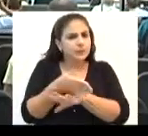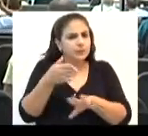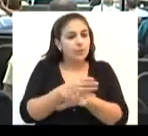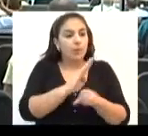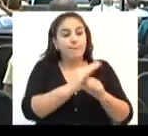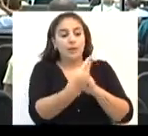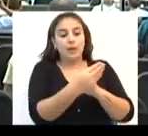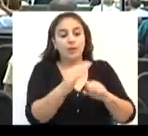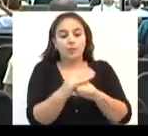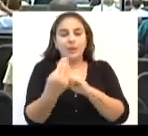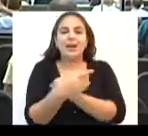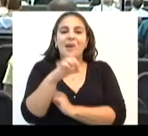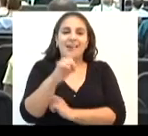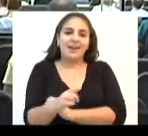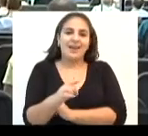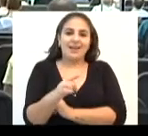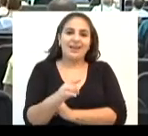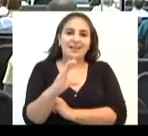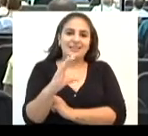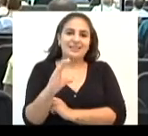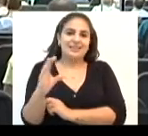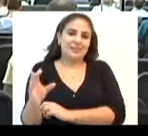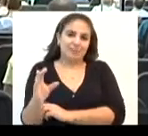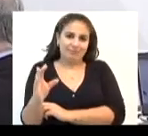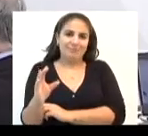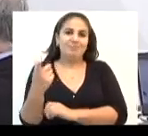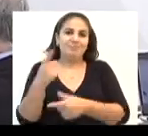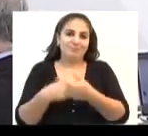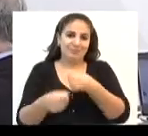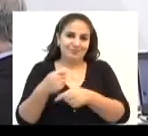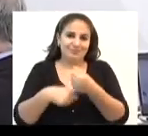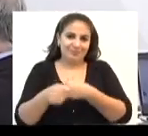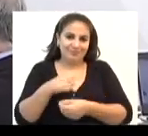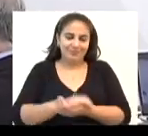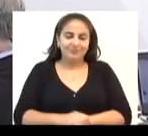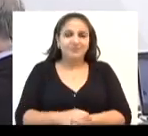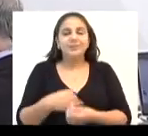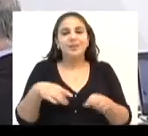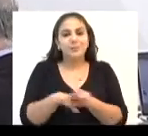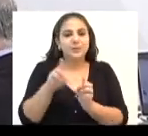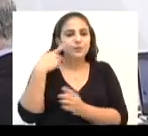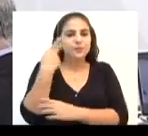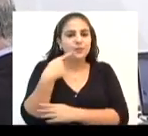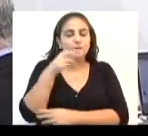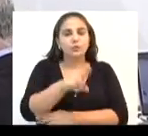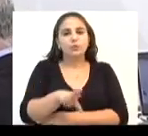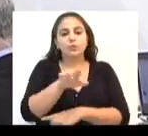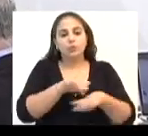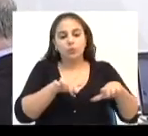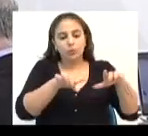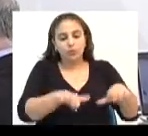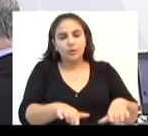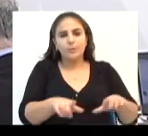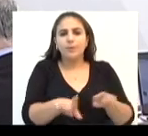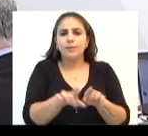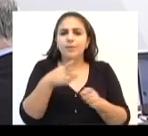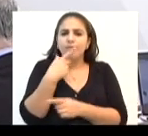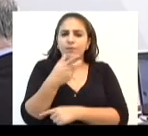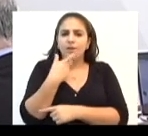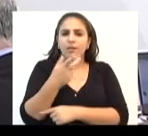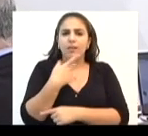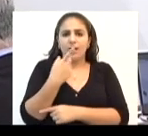bairro são os CCs da administração. O parlamentar ainda utilizou o seu espaço para comentar